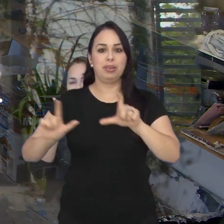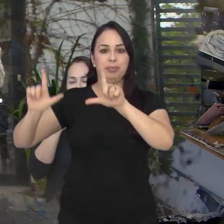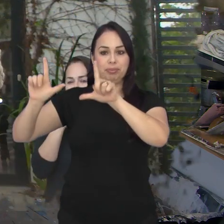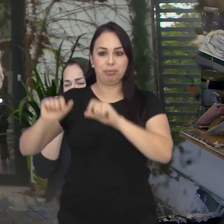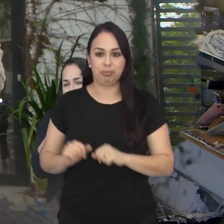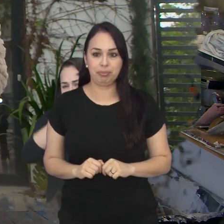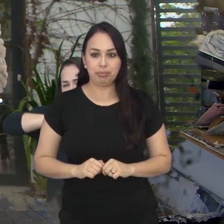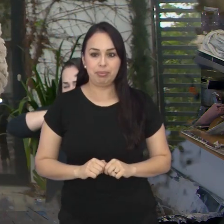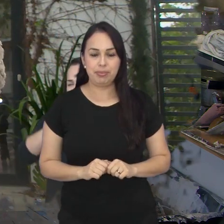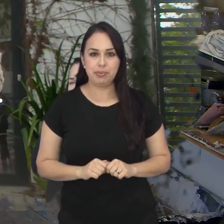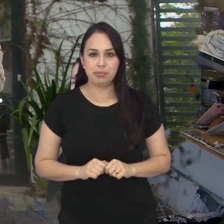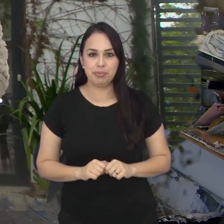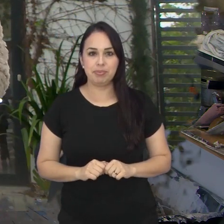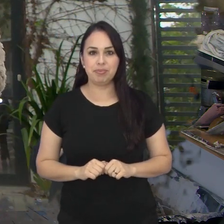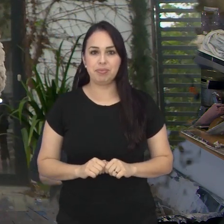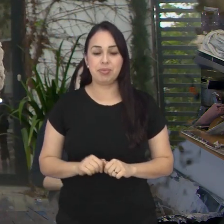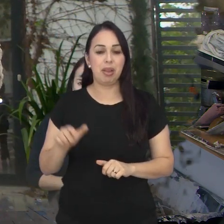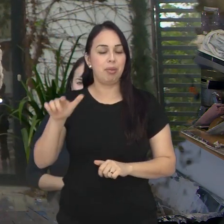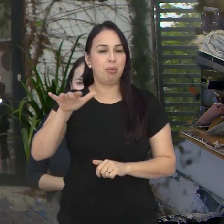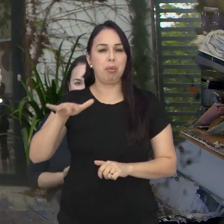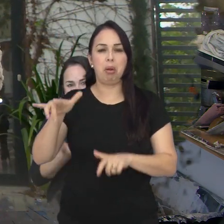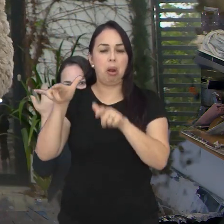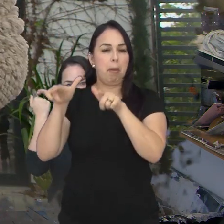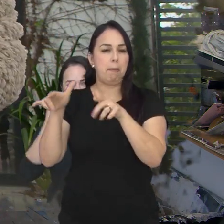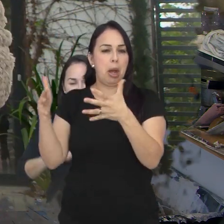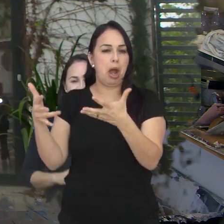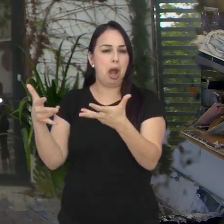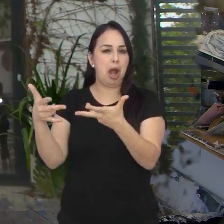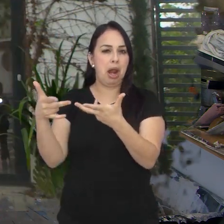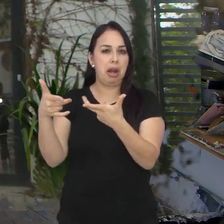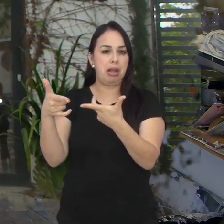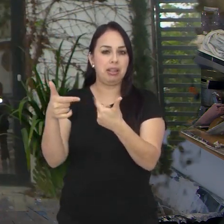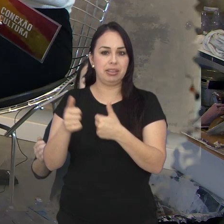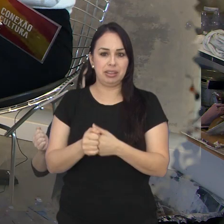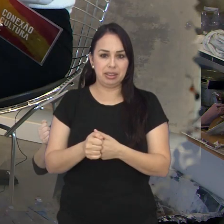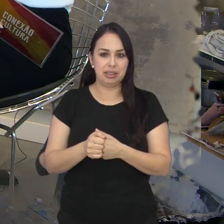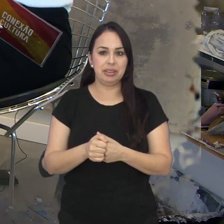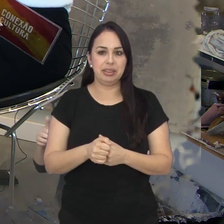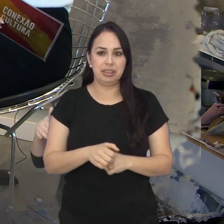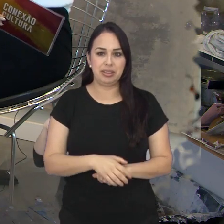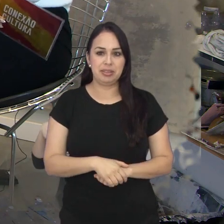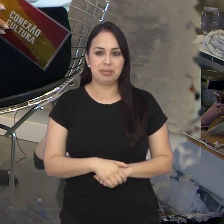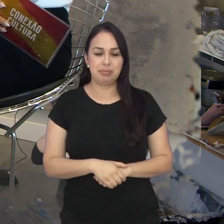imagens aí, né? A gente ali num ambiente belíssimo e em frente a uma obra sua, Cidinha.